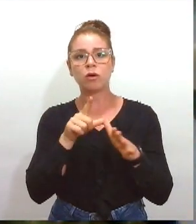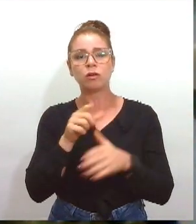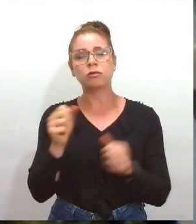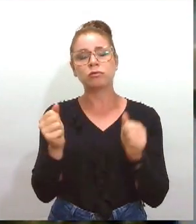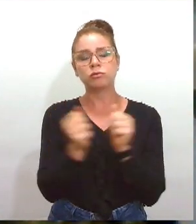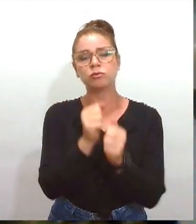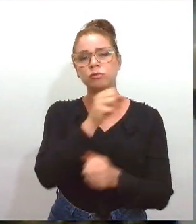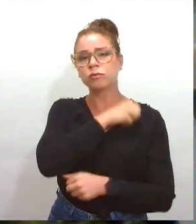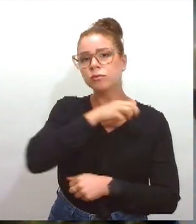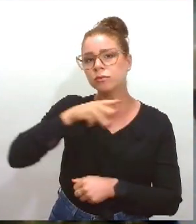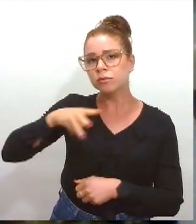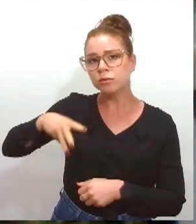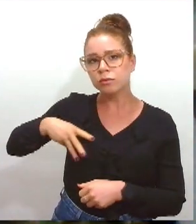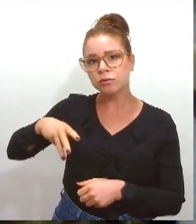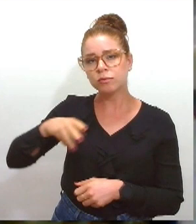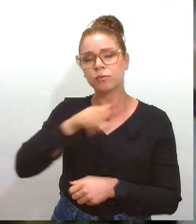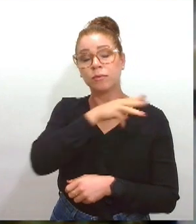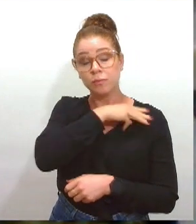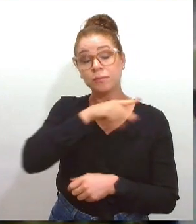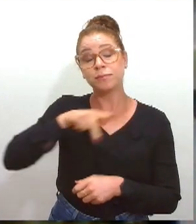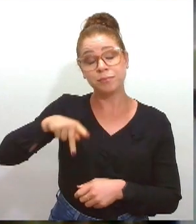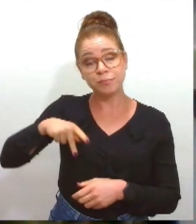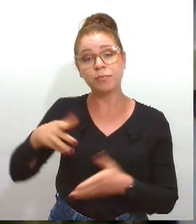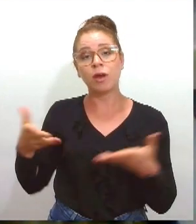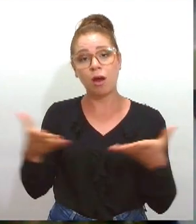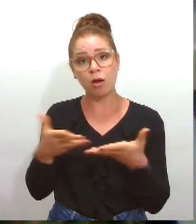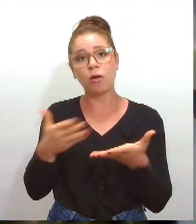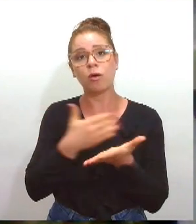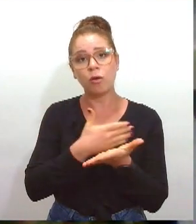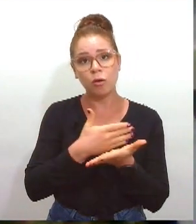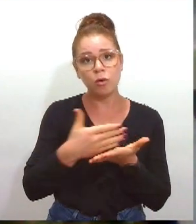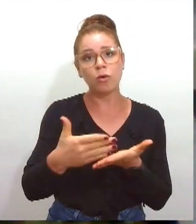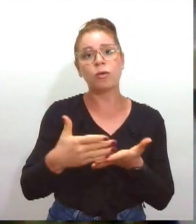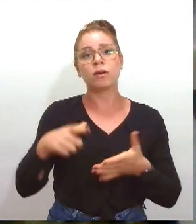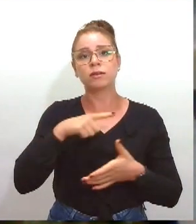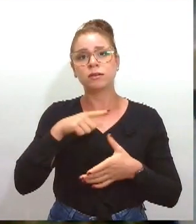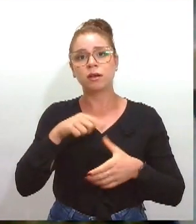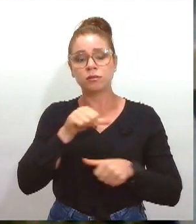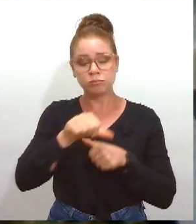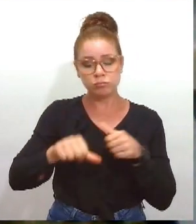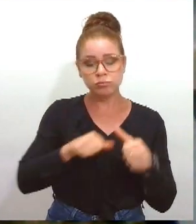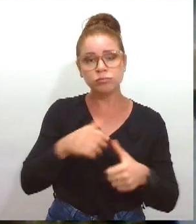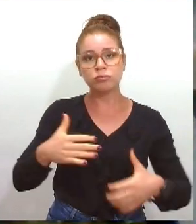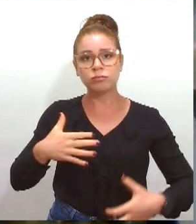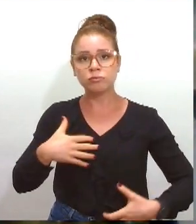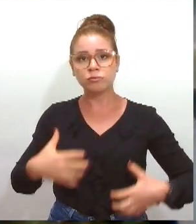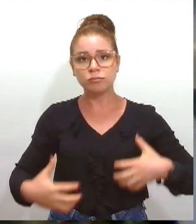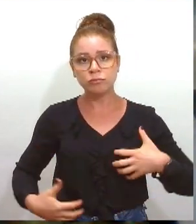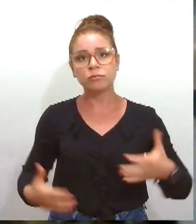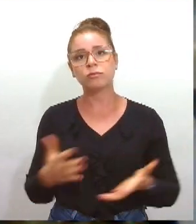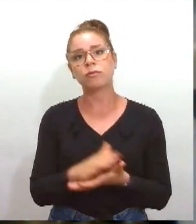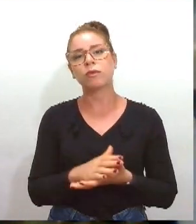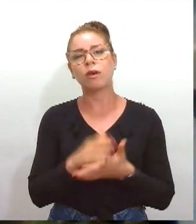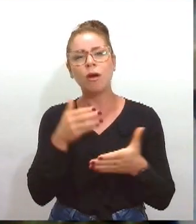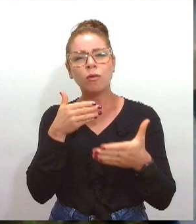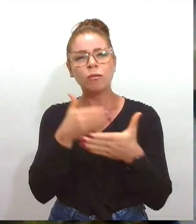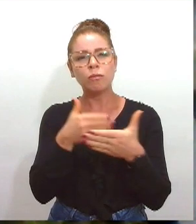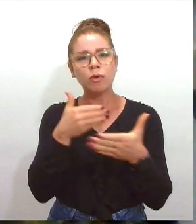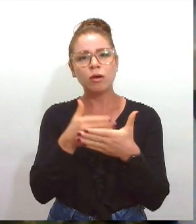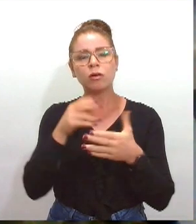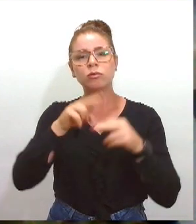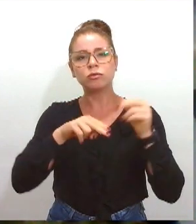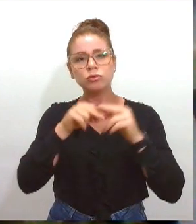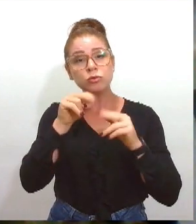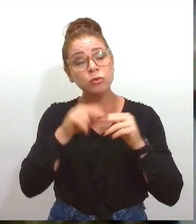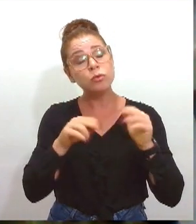iniciaria os transplantes agora no segundo semestre. Então, nós estamos aí próximo de junho, né? E esperamos que já